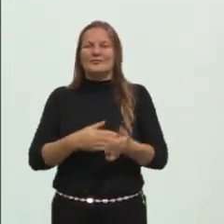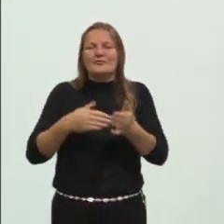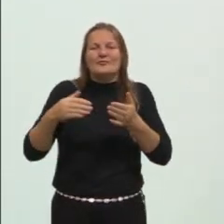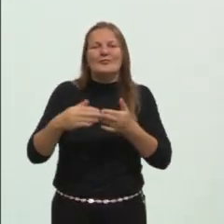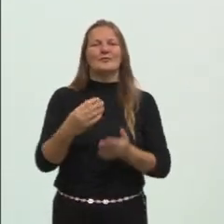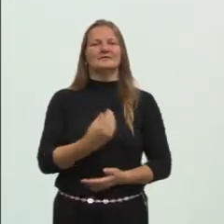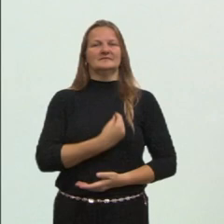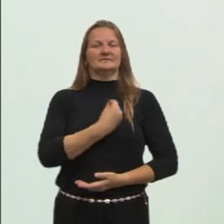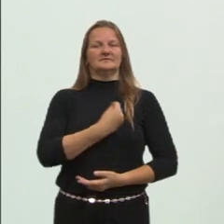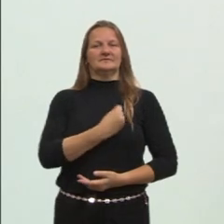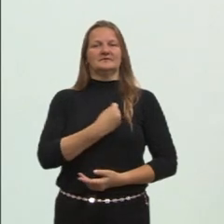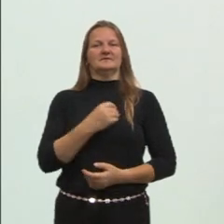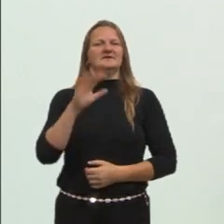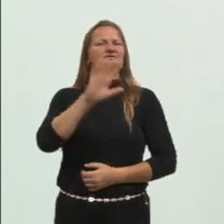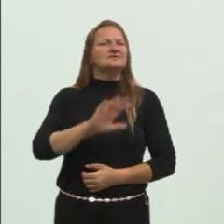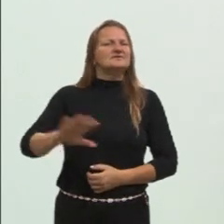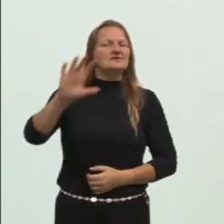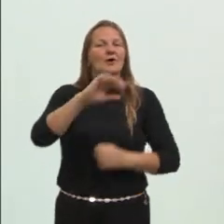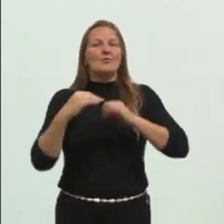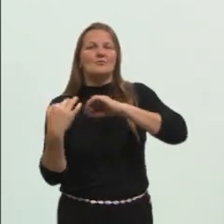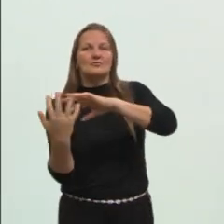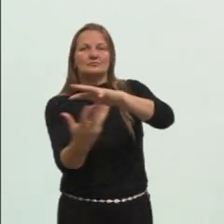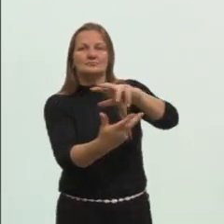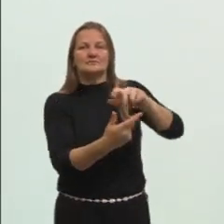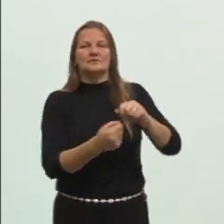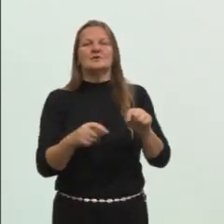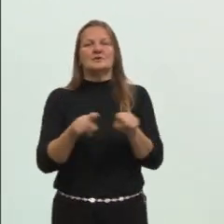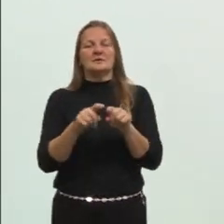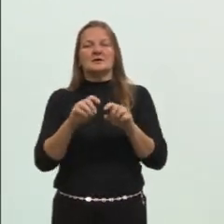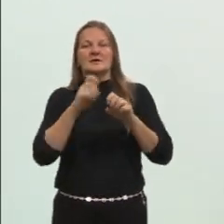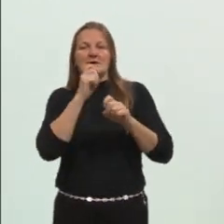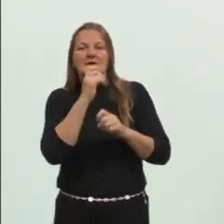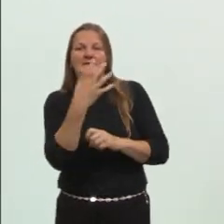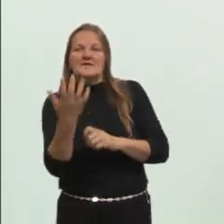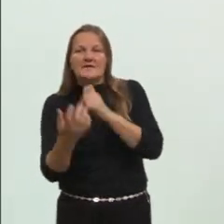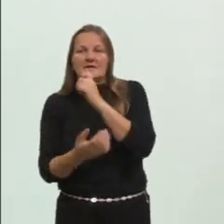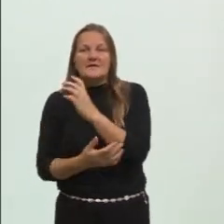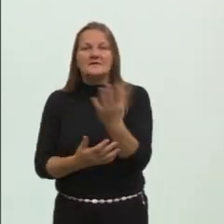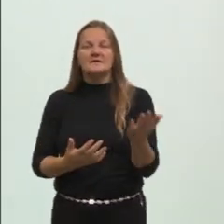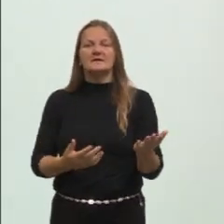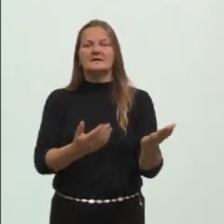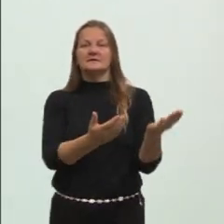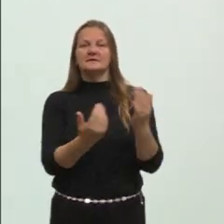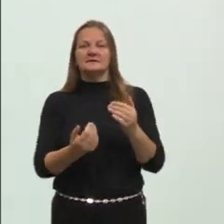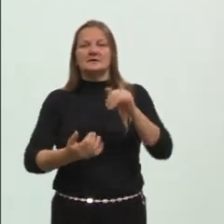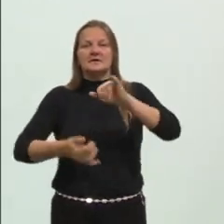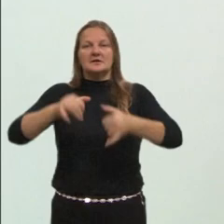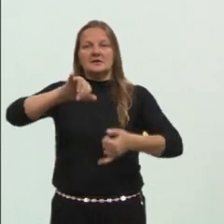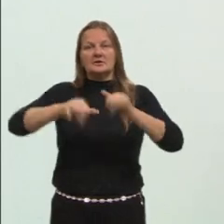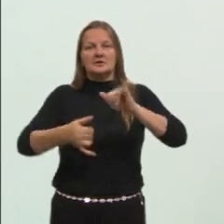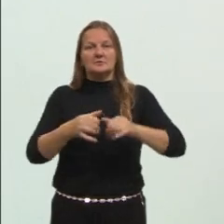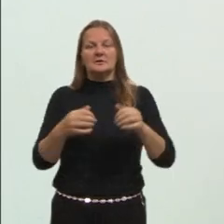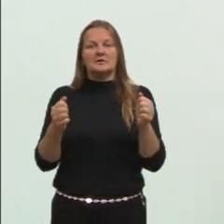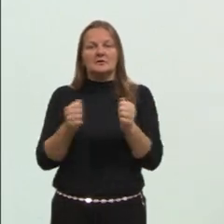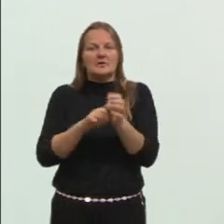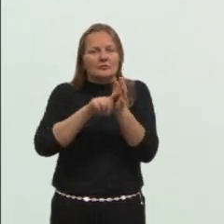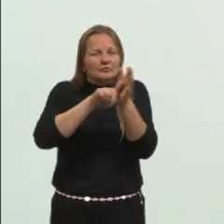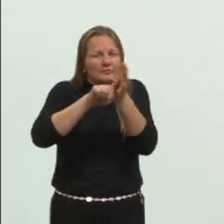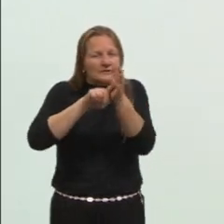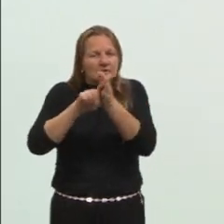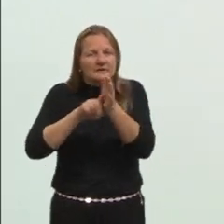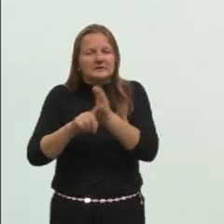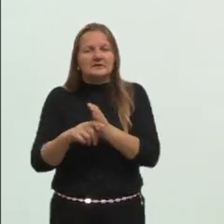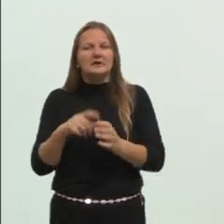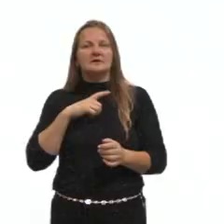seres vivos em geral e também o meio ambiente Então nós vamos trazer a química um pouquinho para analisar esses